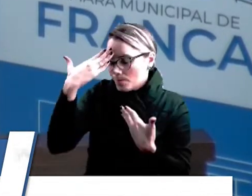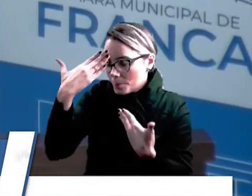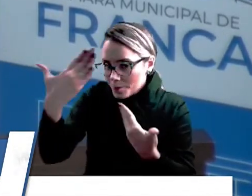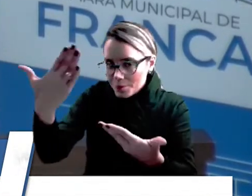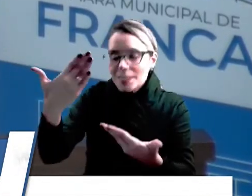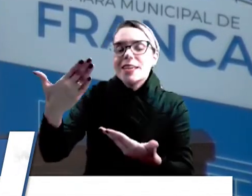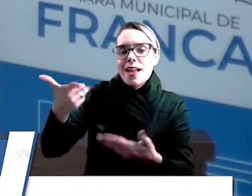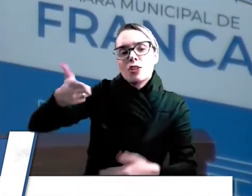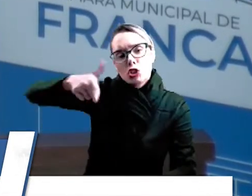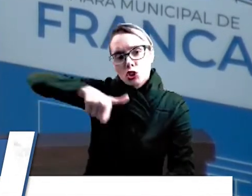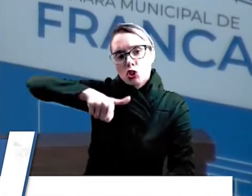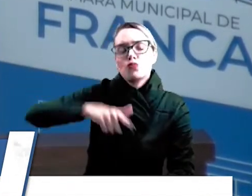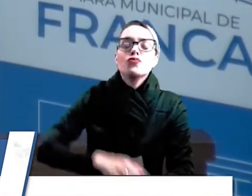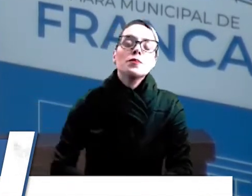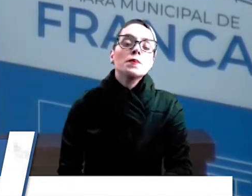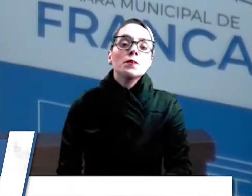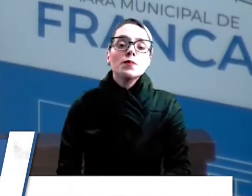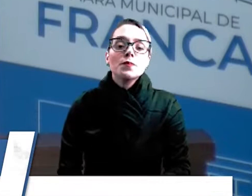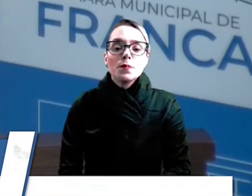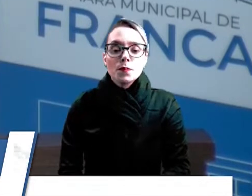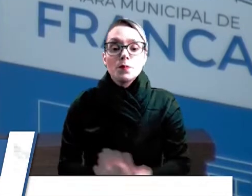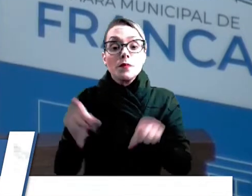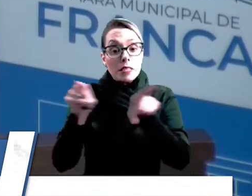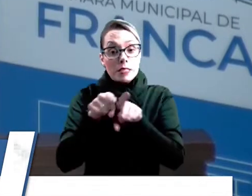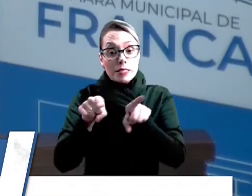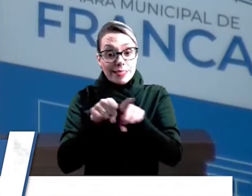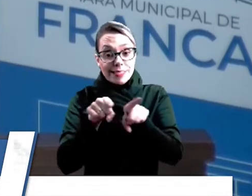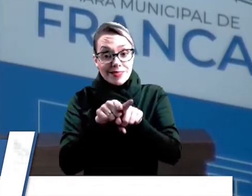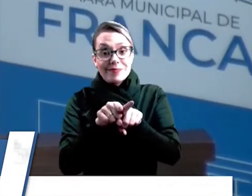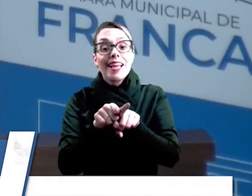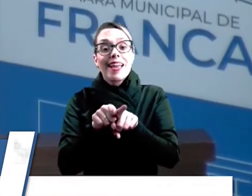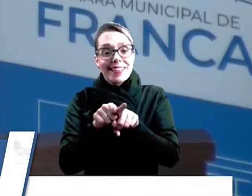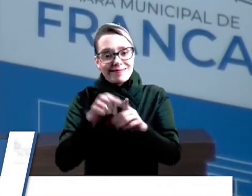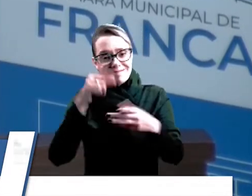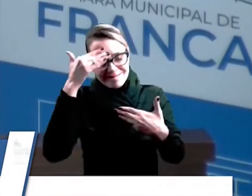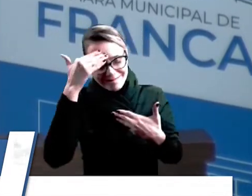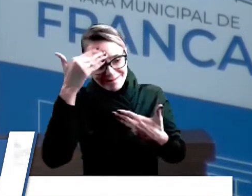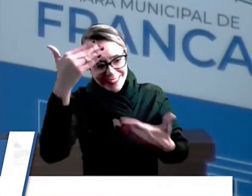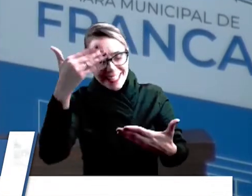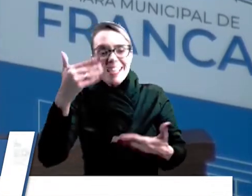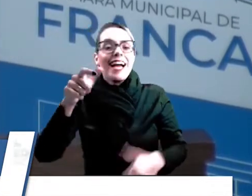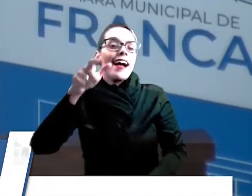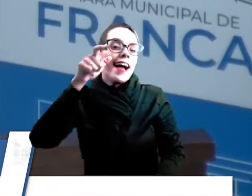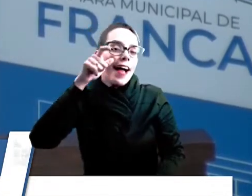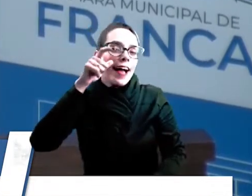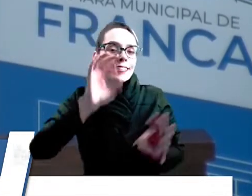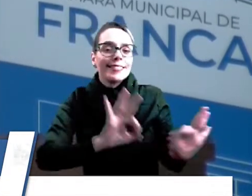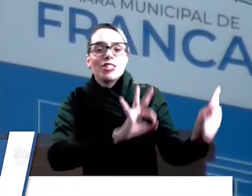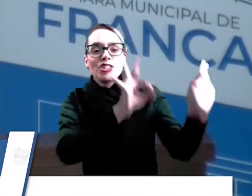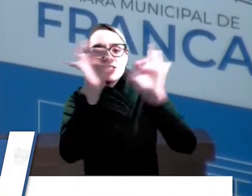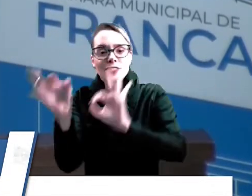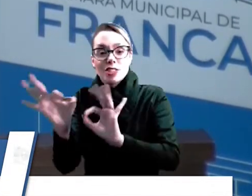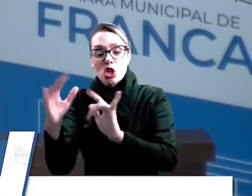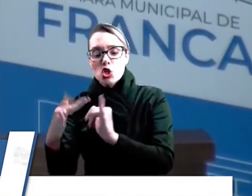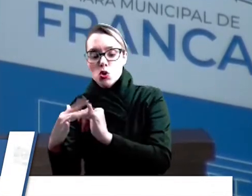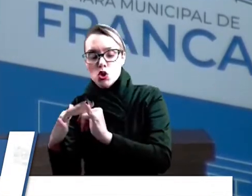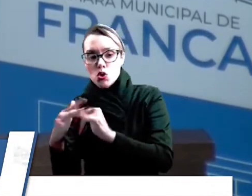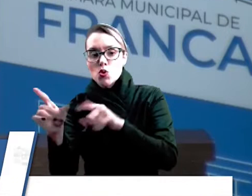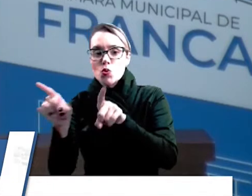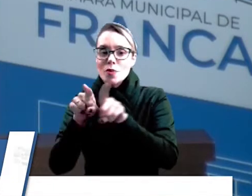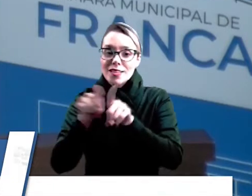Quero cumprimentar quem nos assiste para a TV Câmara, pela TV Câmara, pelo YouTube, pelo